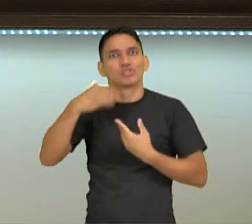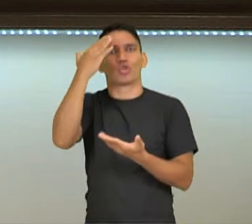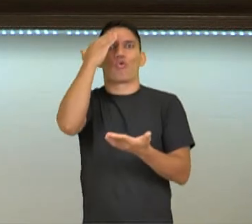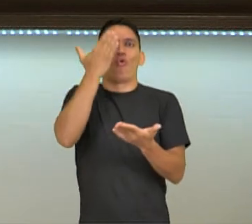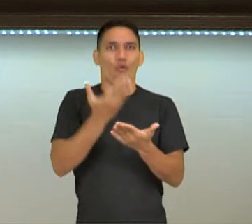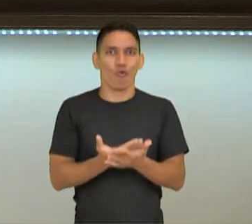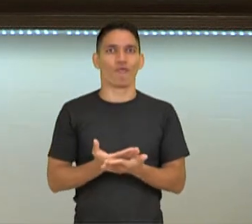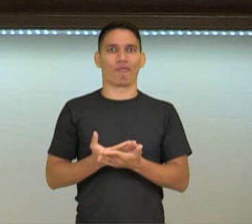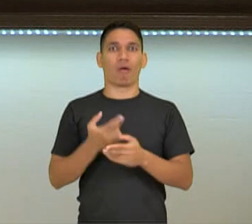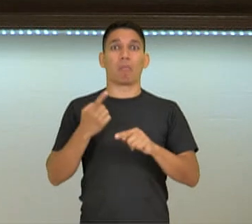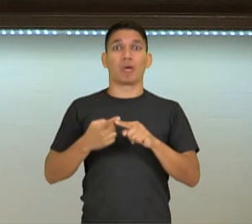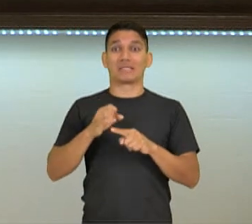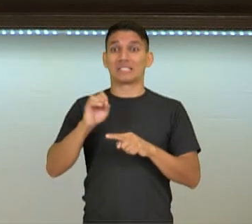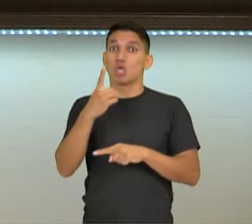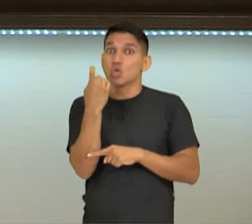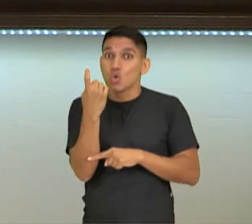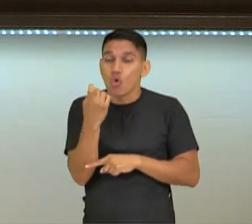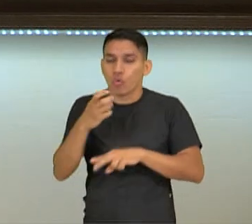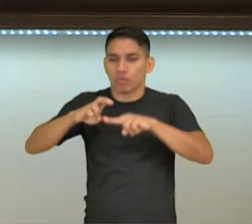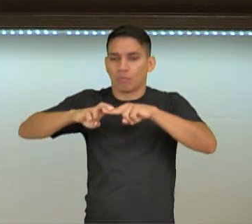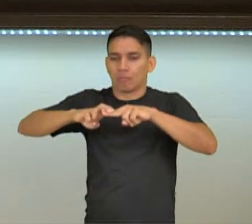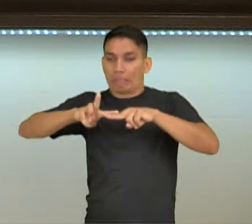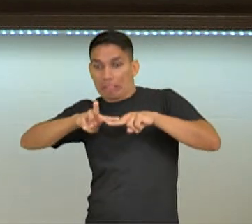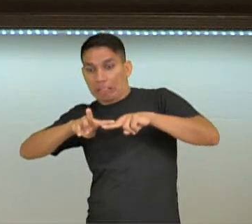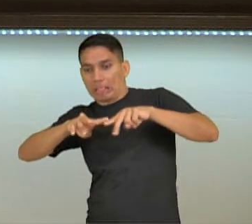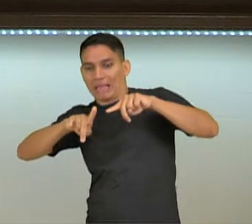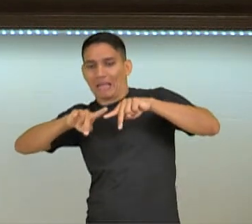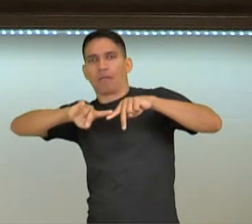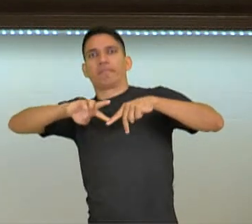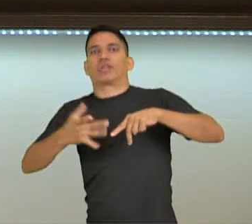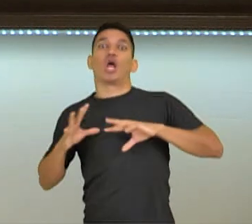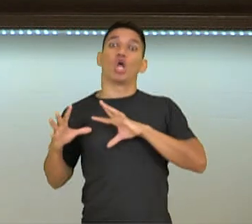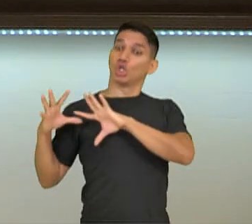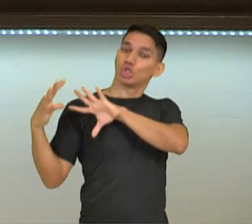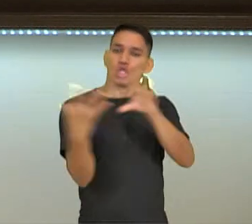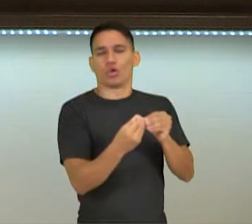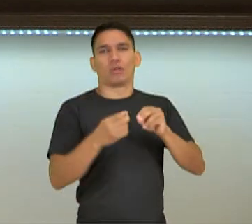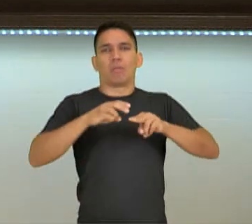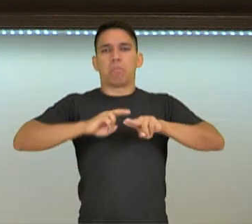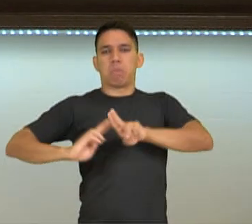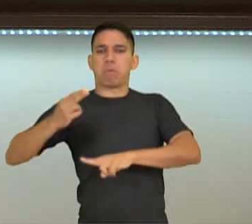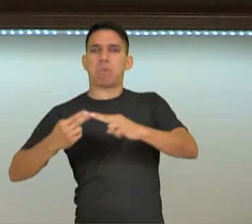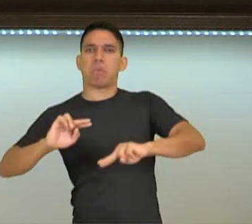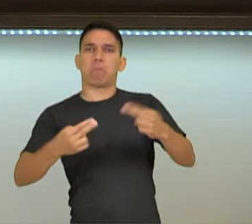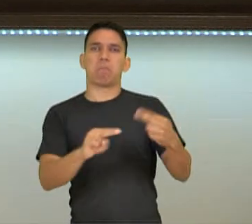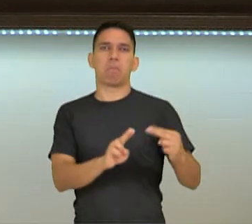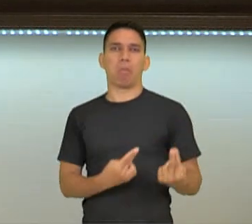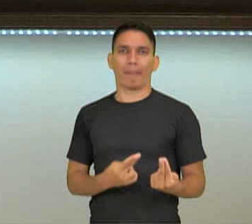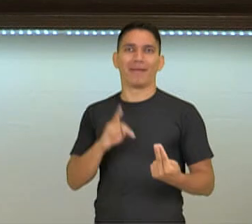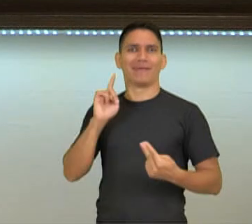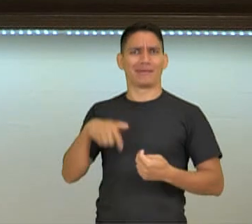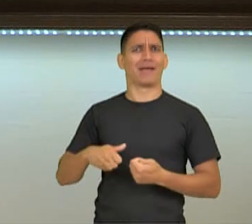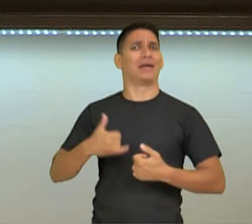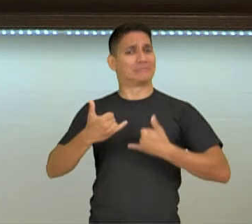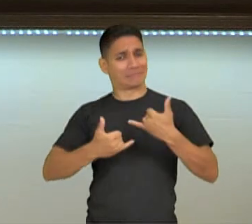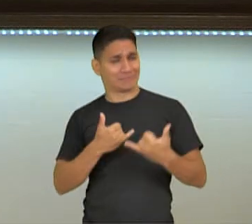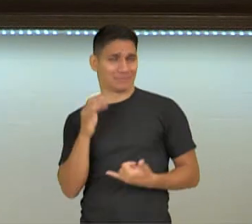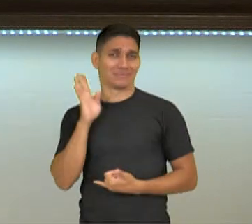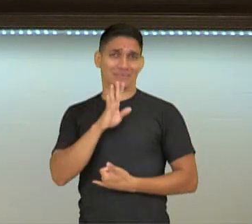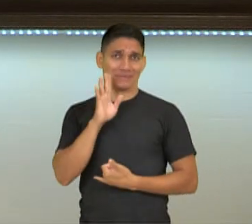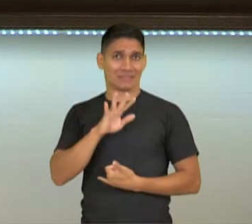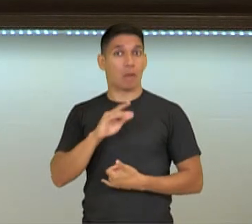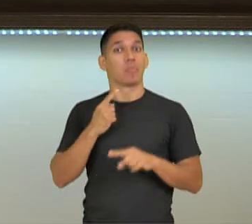perna ali, todos vão cair. Então essa é uma atividade bem legal, que frisa bem essa questão dos jogos de